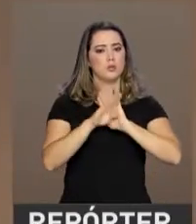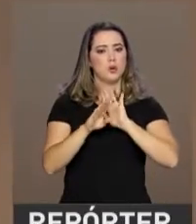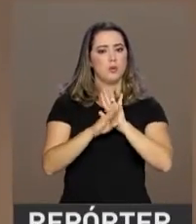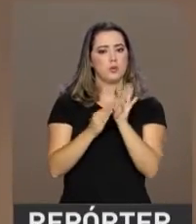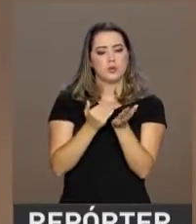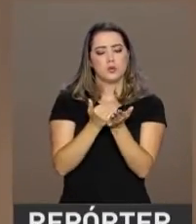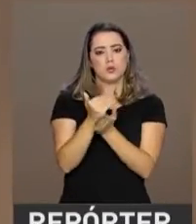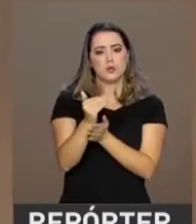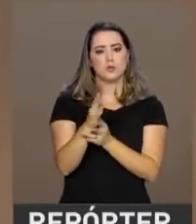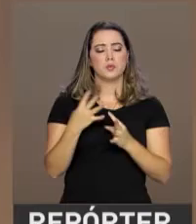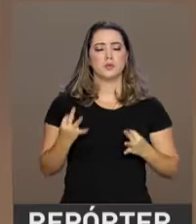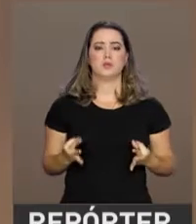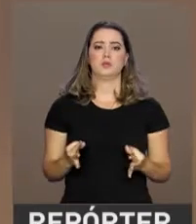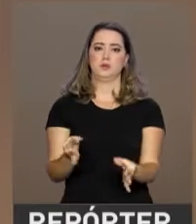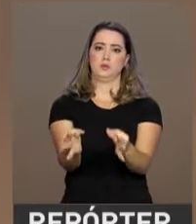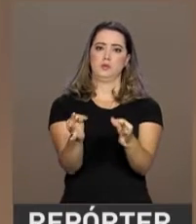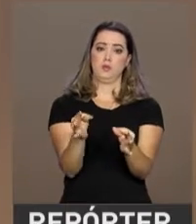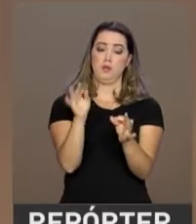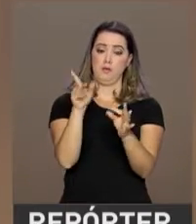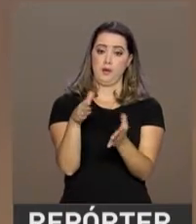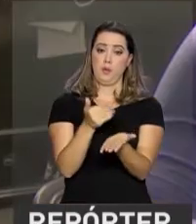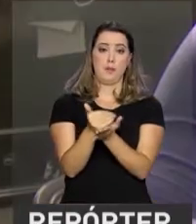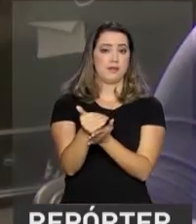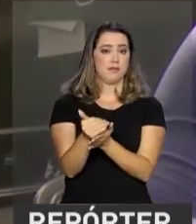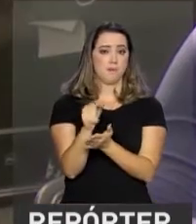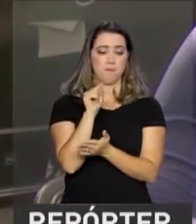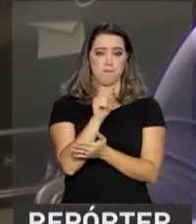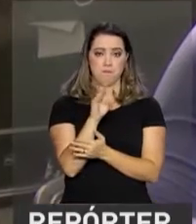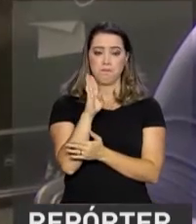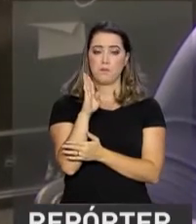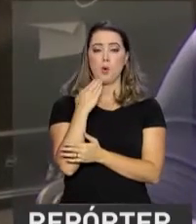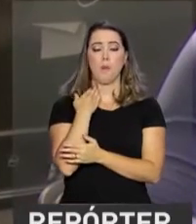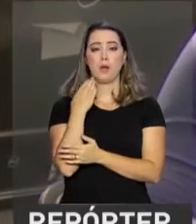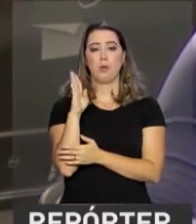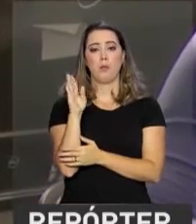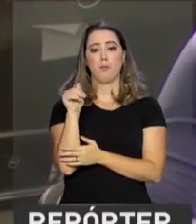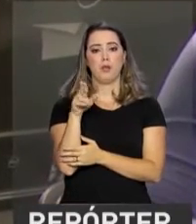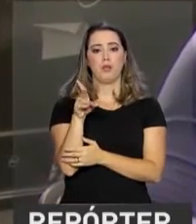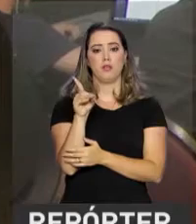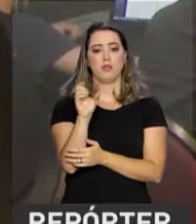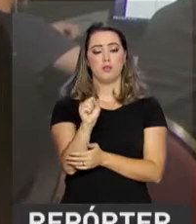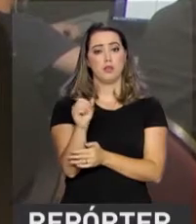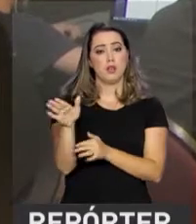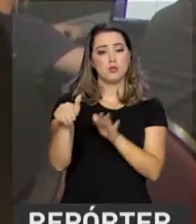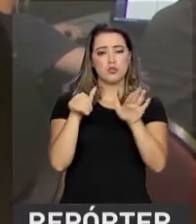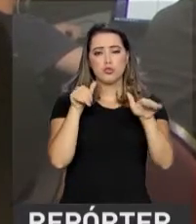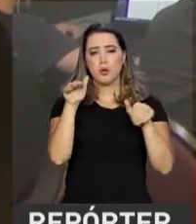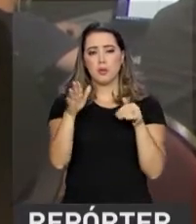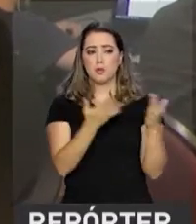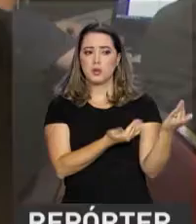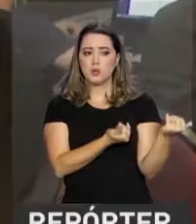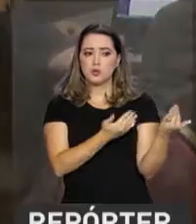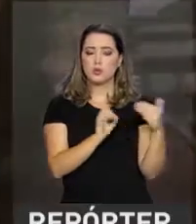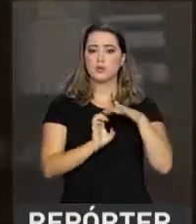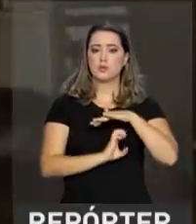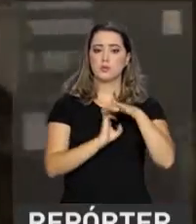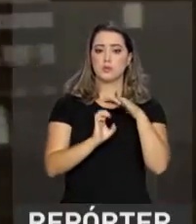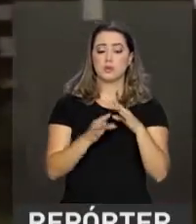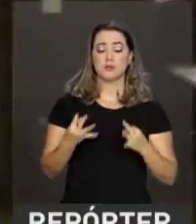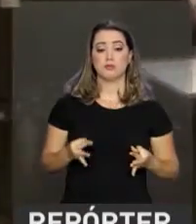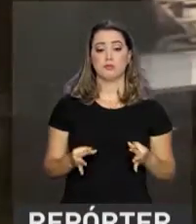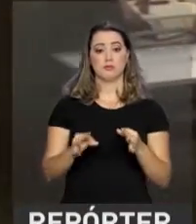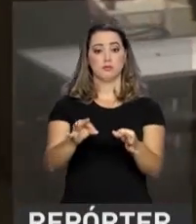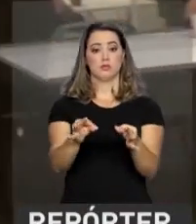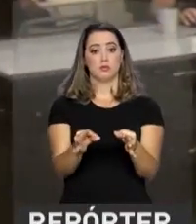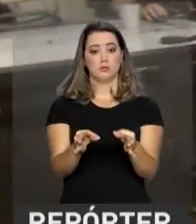piloto na área tecnológica será iniciado o bnds abriu chamada para que jovens empreendedores da área de